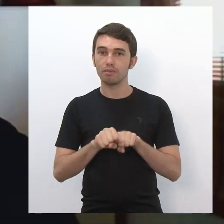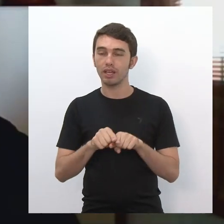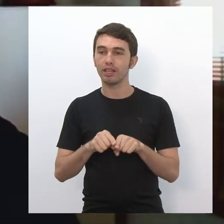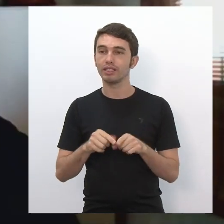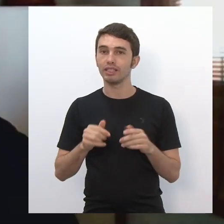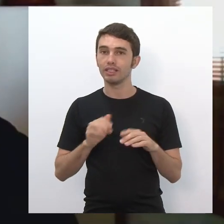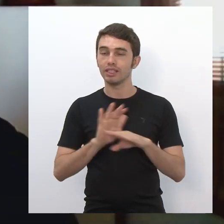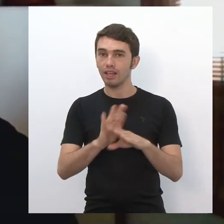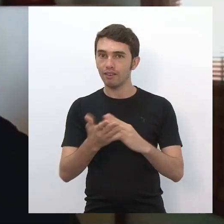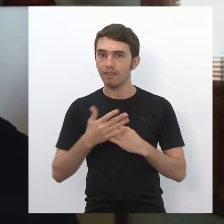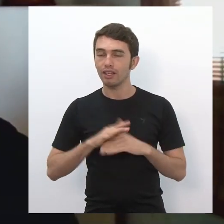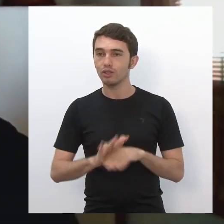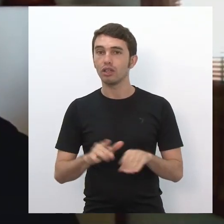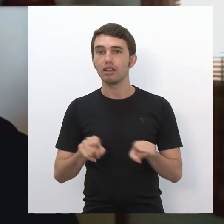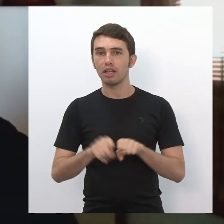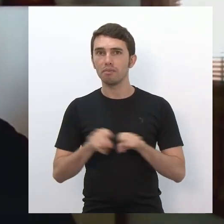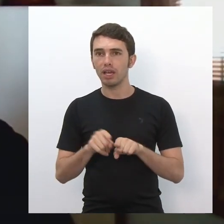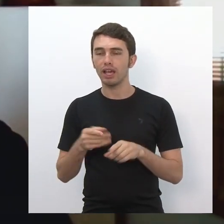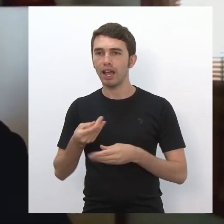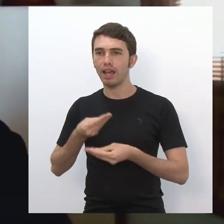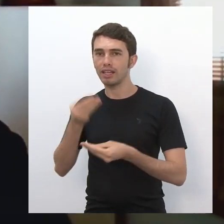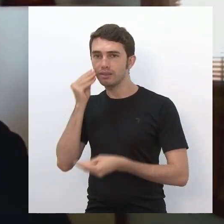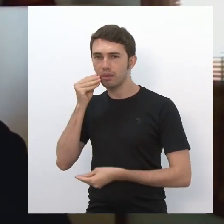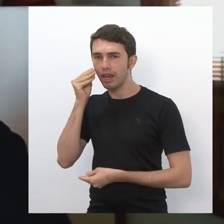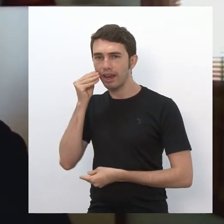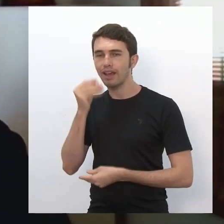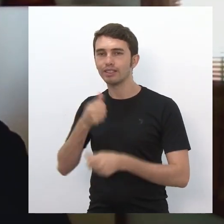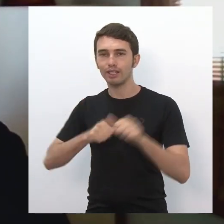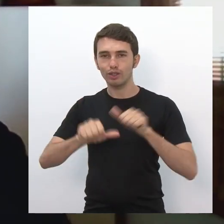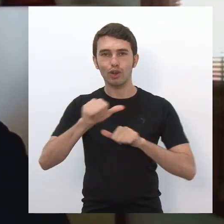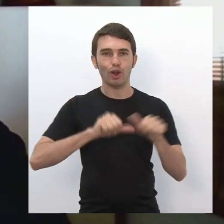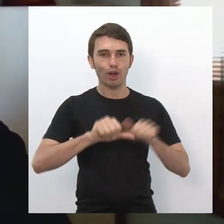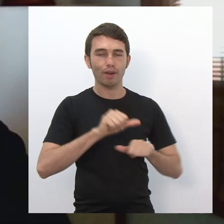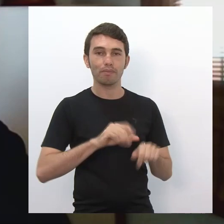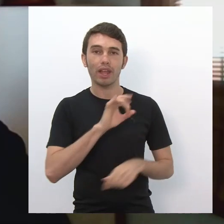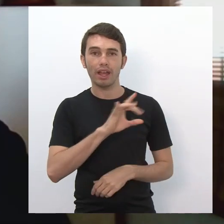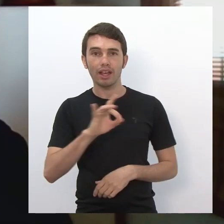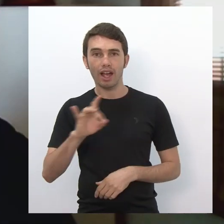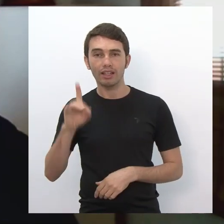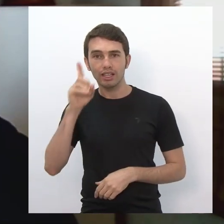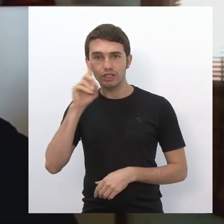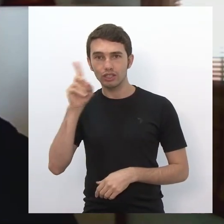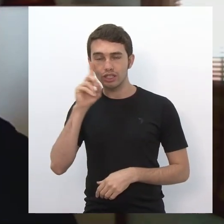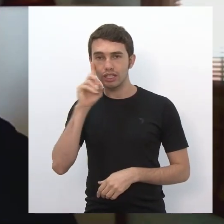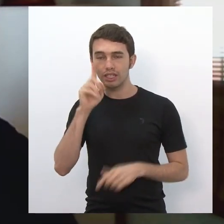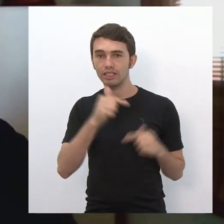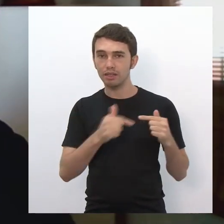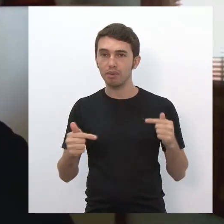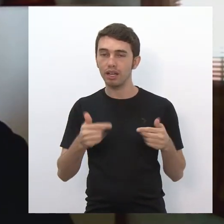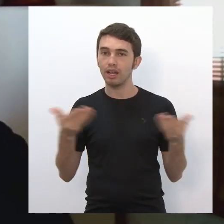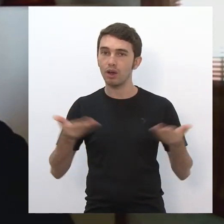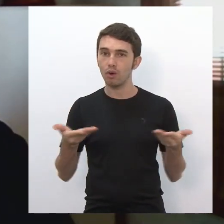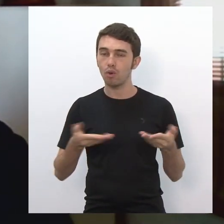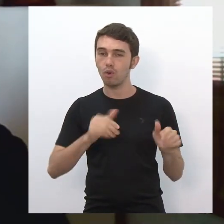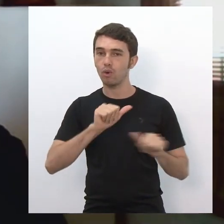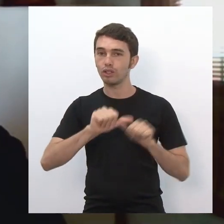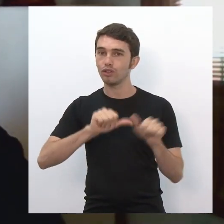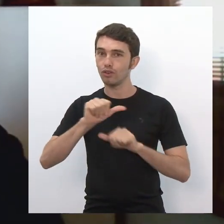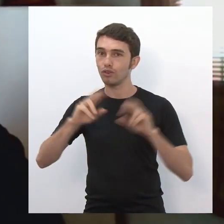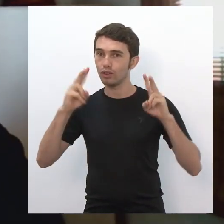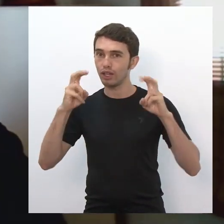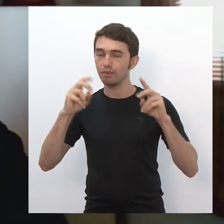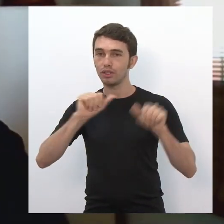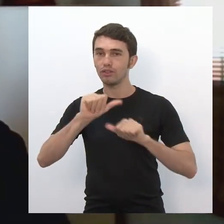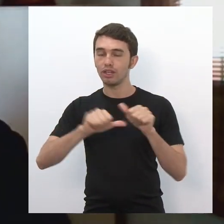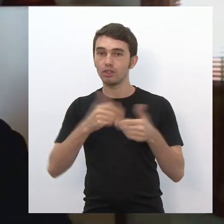para troca de experiências. Cada dia da semana, uma série diferente. E a série que você está assistindo hoje é Clube